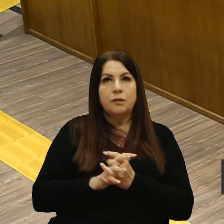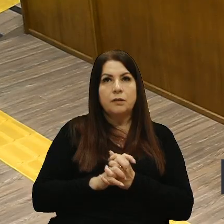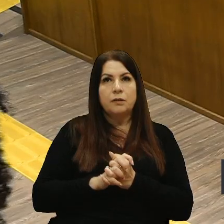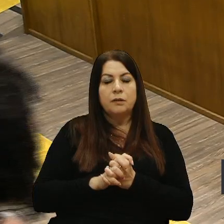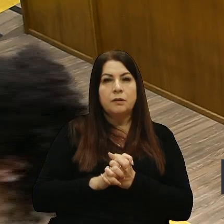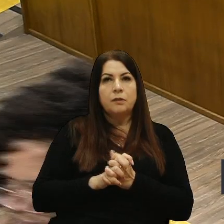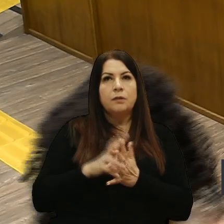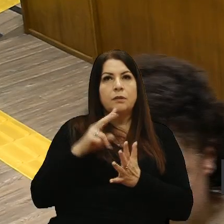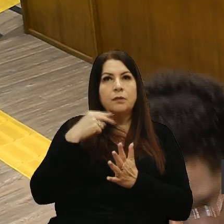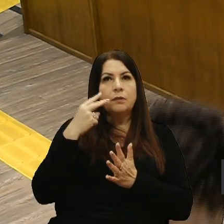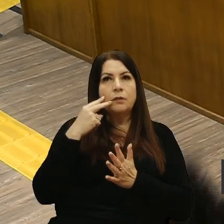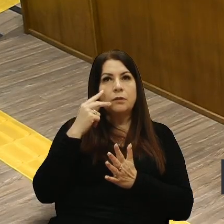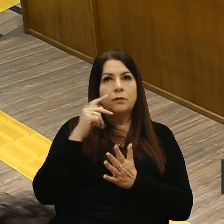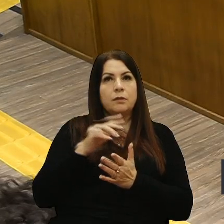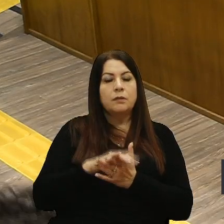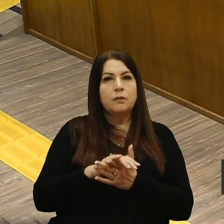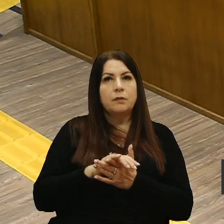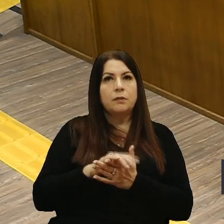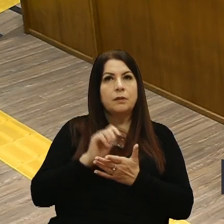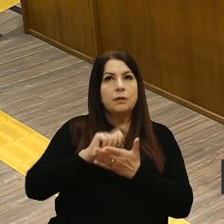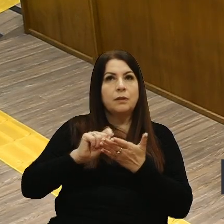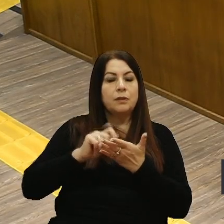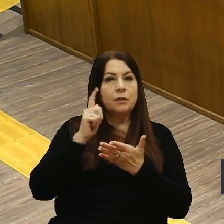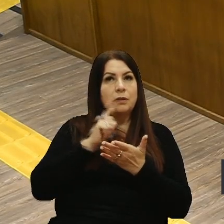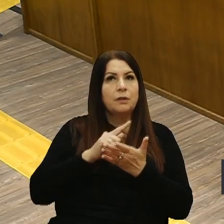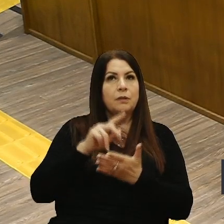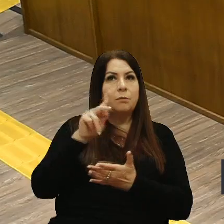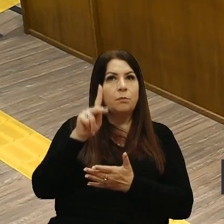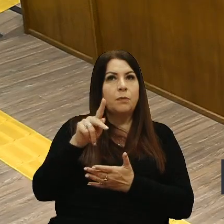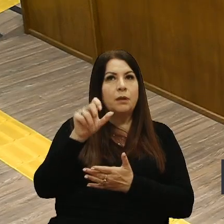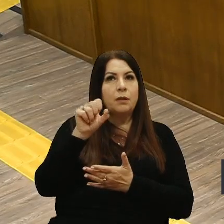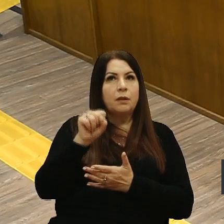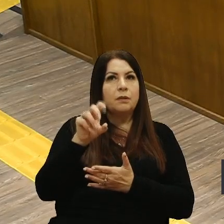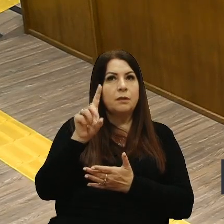O vereador Lucas anotou errado aqui. É PSDB.